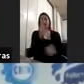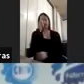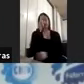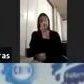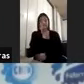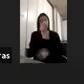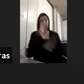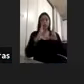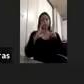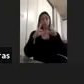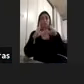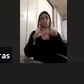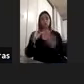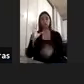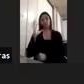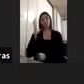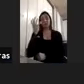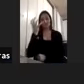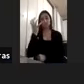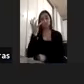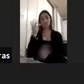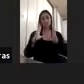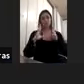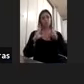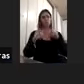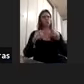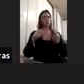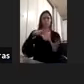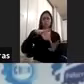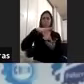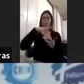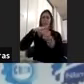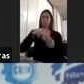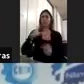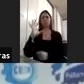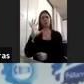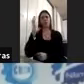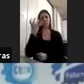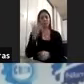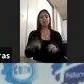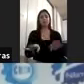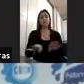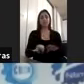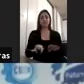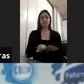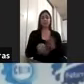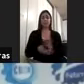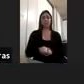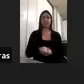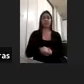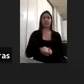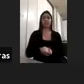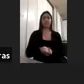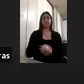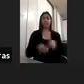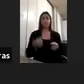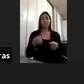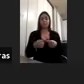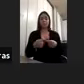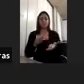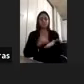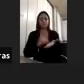pela injustiça, né? Que Sim, o pessoal vem sofrendo. Sim. E justo não é só 744, né, Gil? Não, esse número